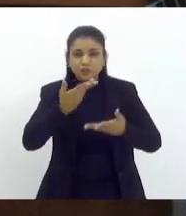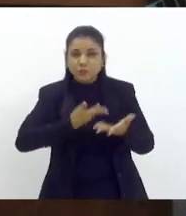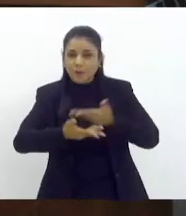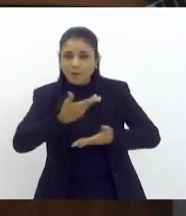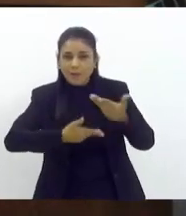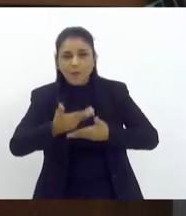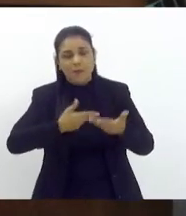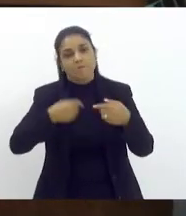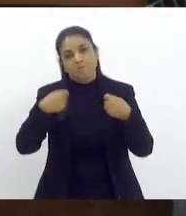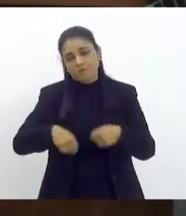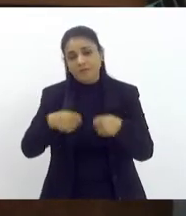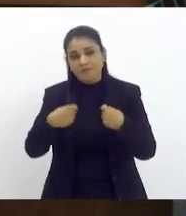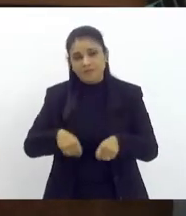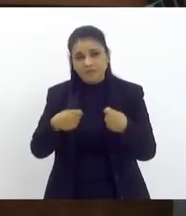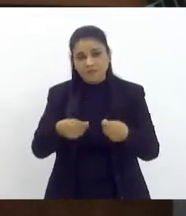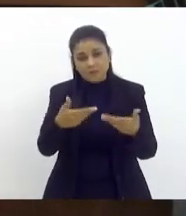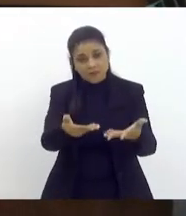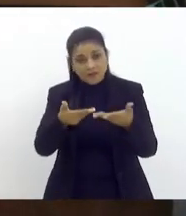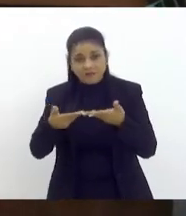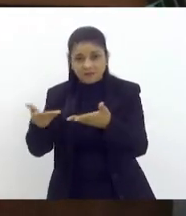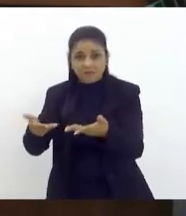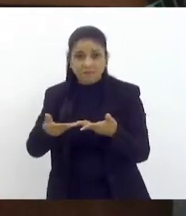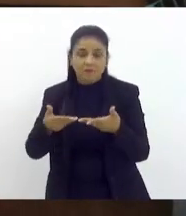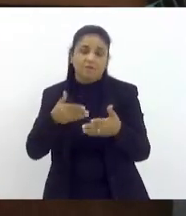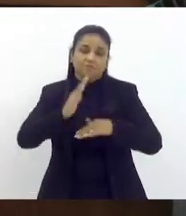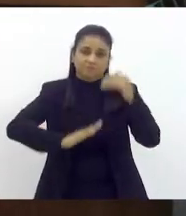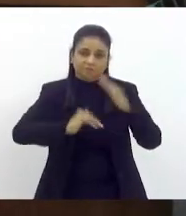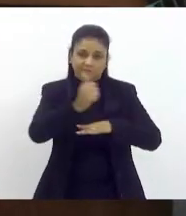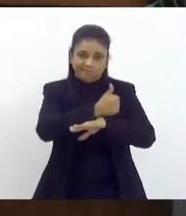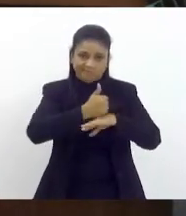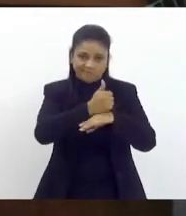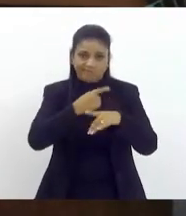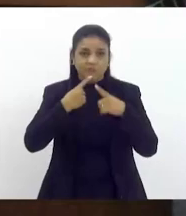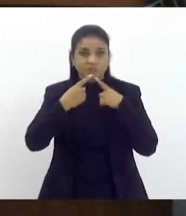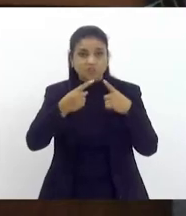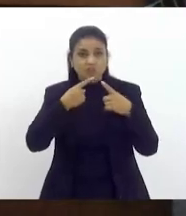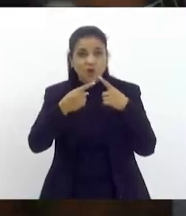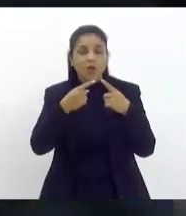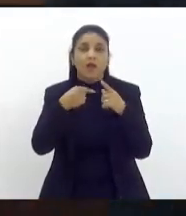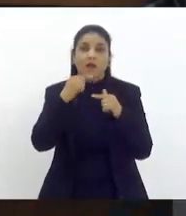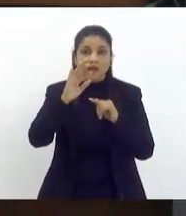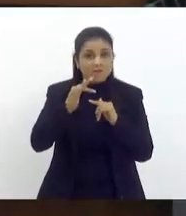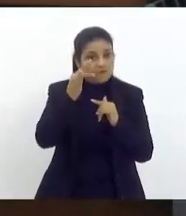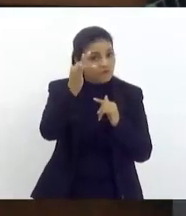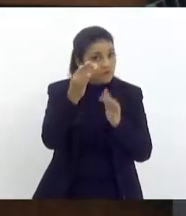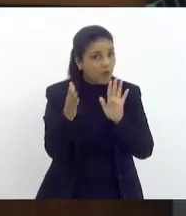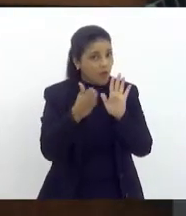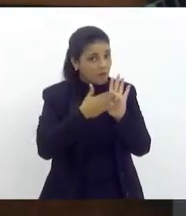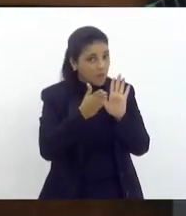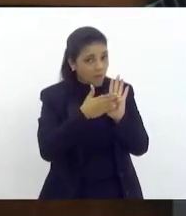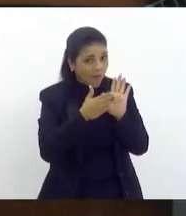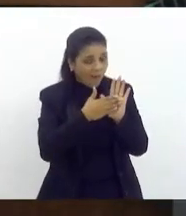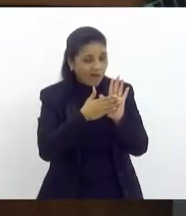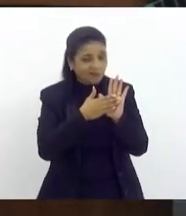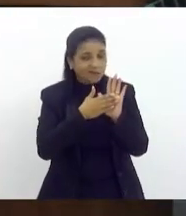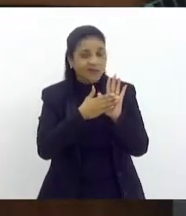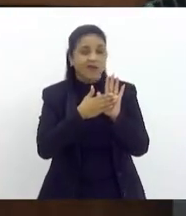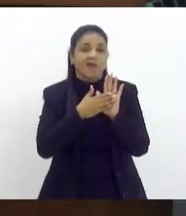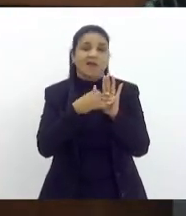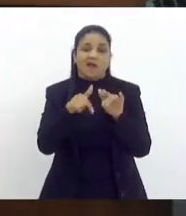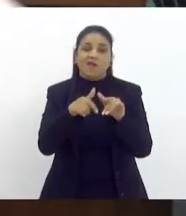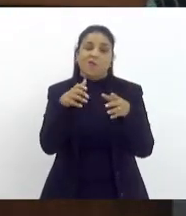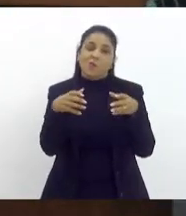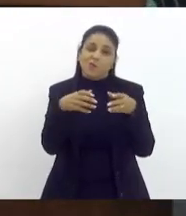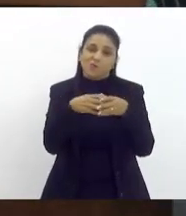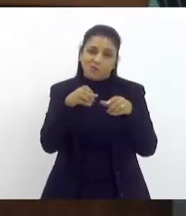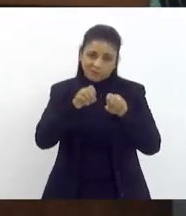tem que estar aberta para essa recepção e para dialogar e lá na frente a gente tem uma proposta e ainda assim a categoria não aceitando